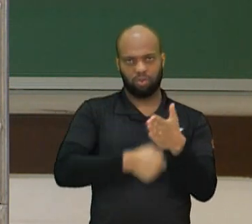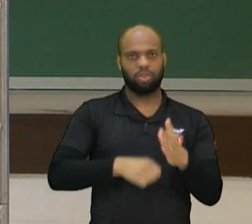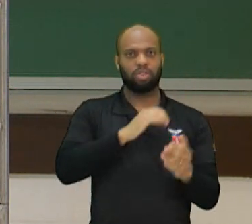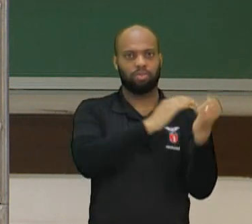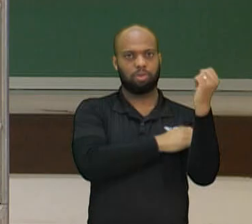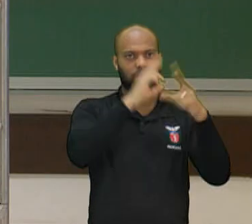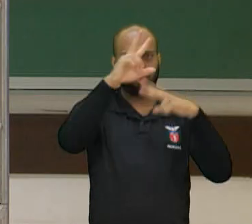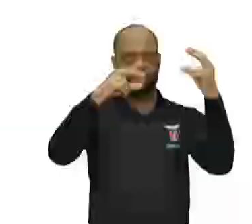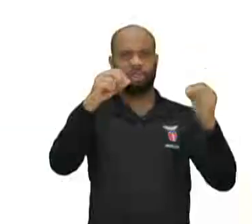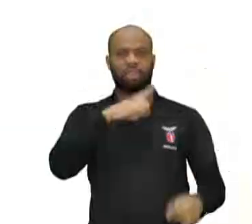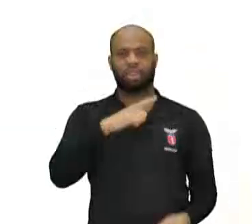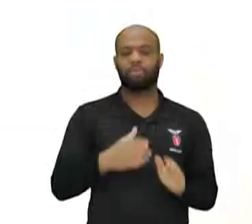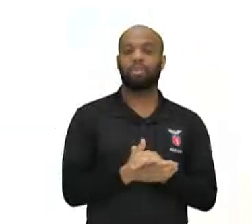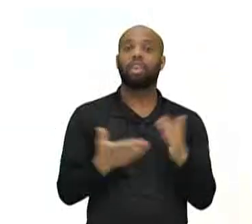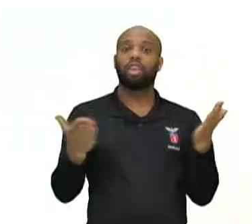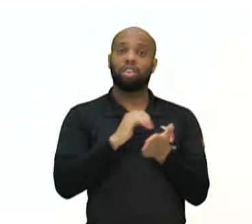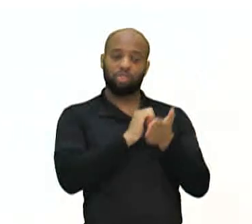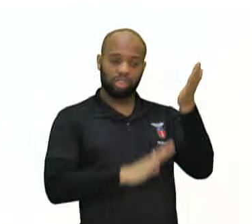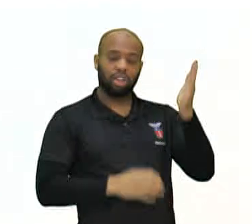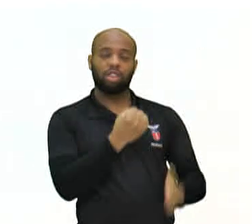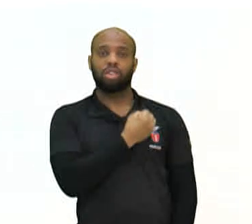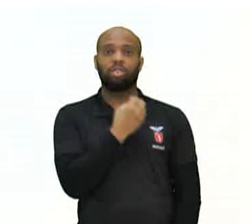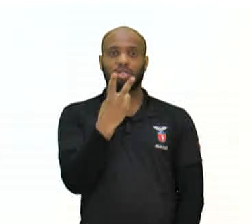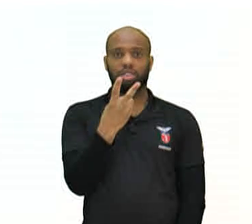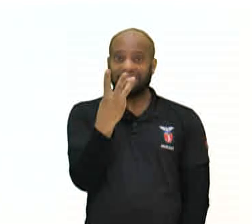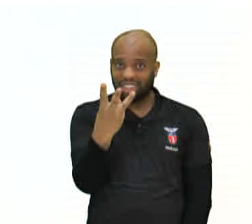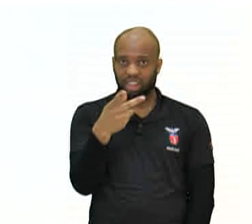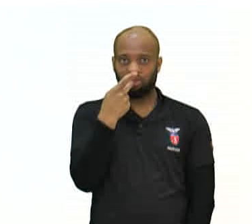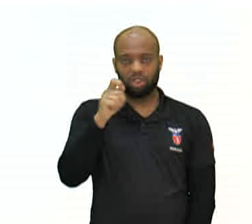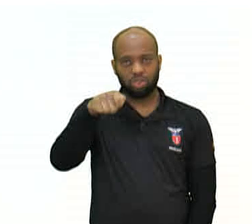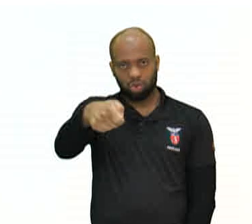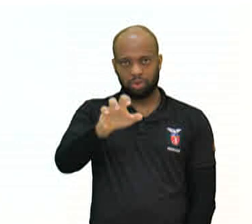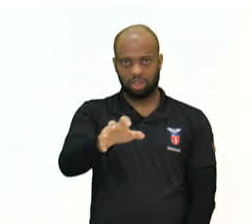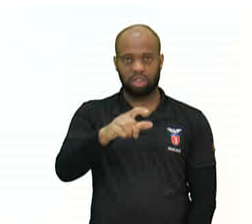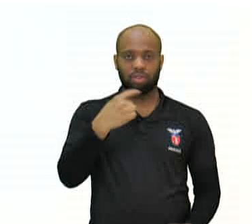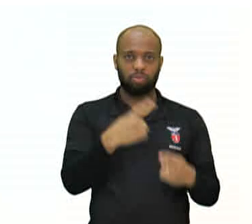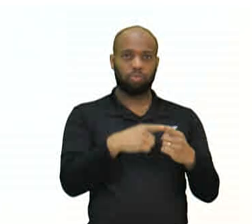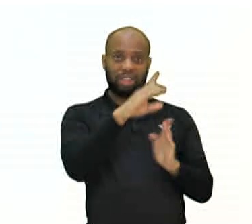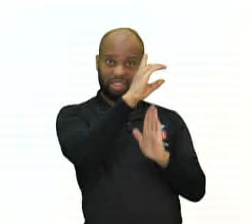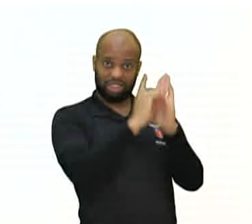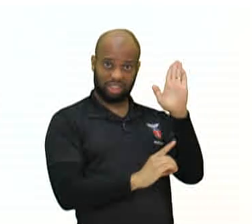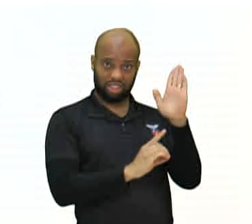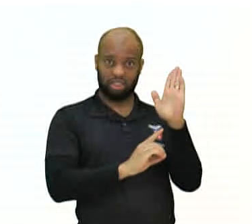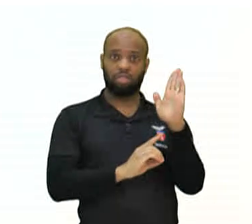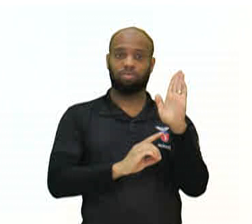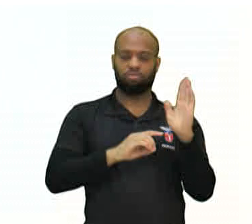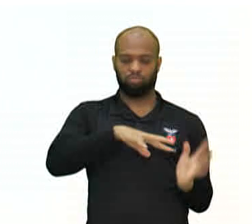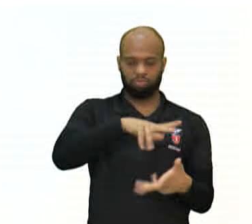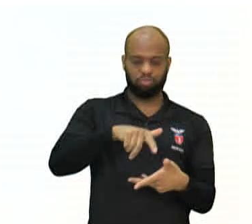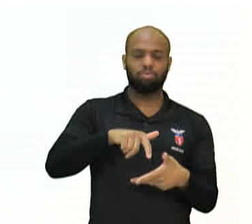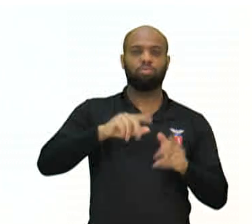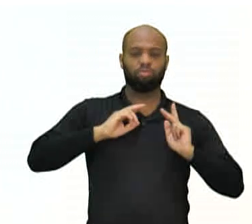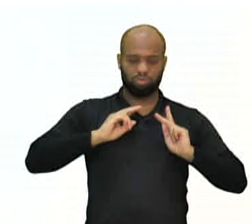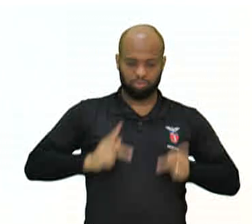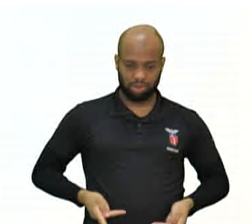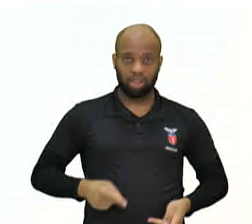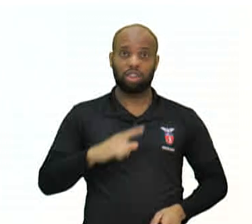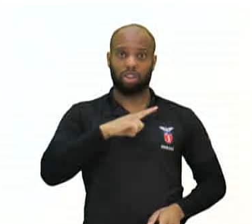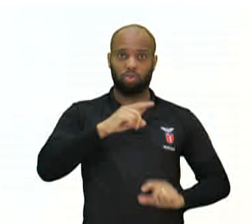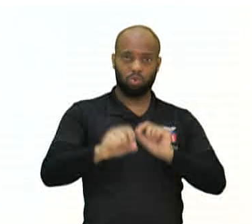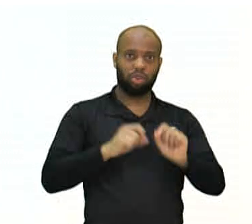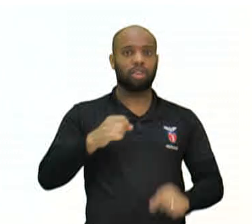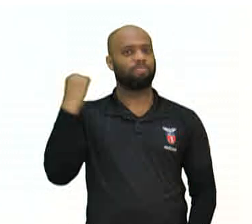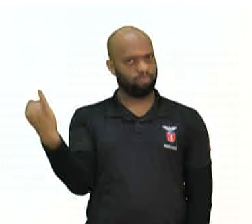A atividade número 3 retoma essa ideia. A Declaração Universal dos Direitos Humanos foi um acontecimento histórico de